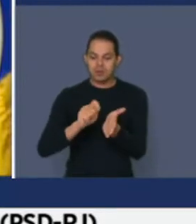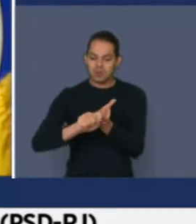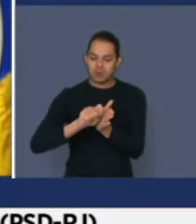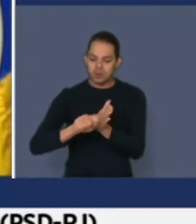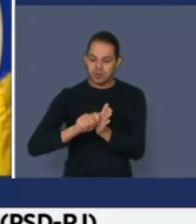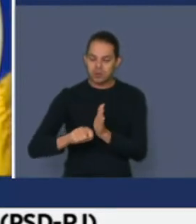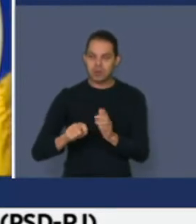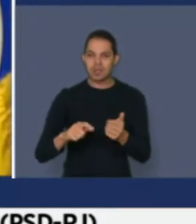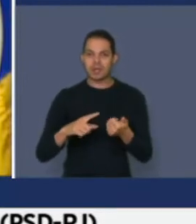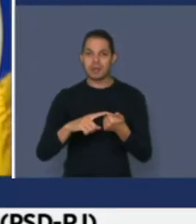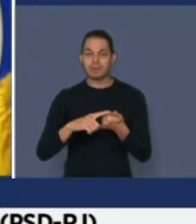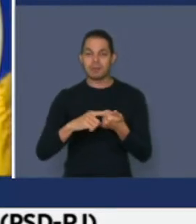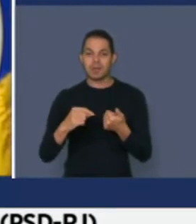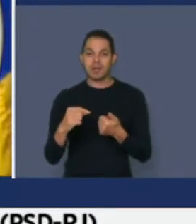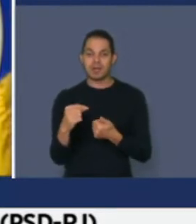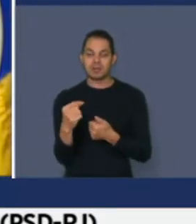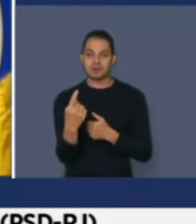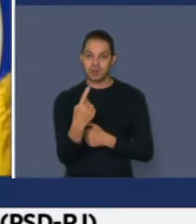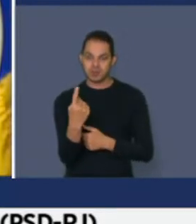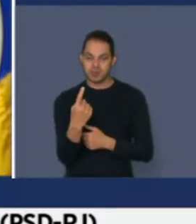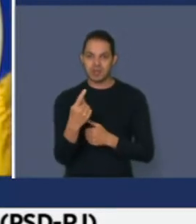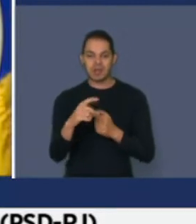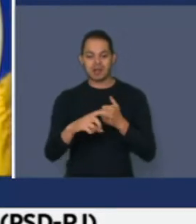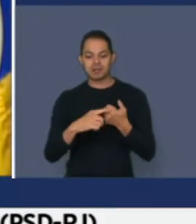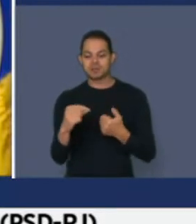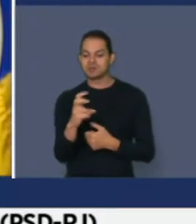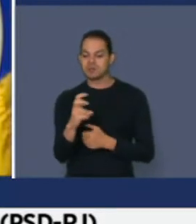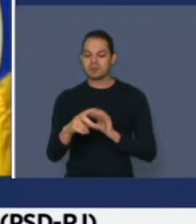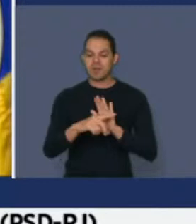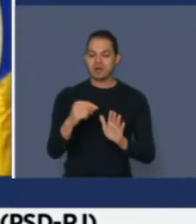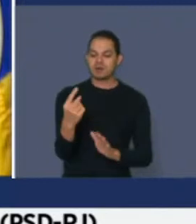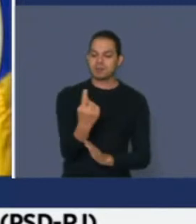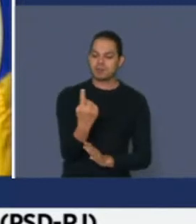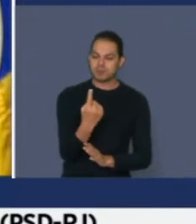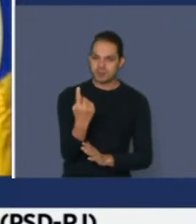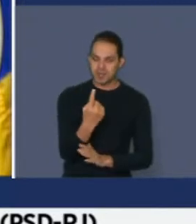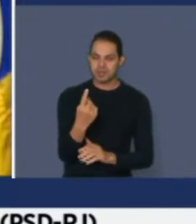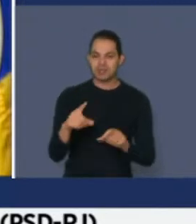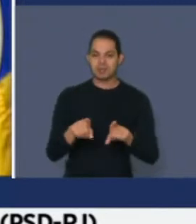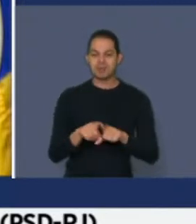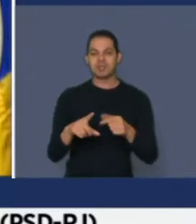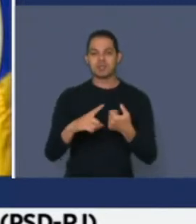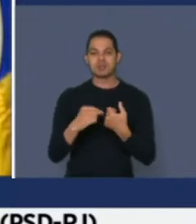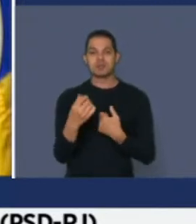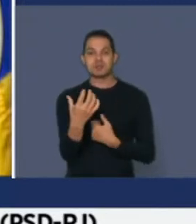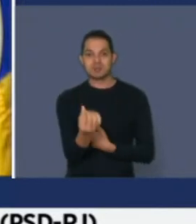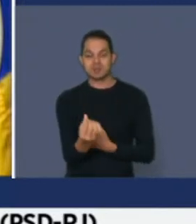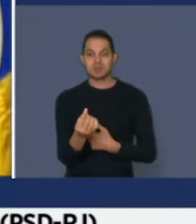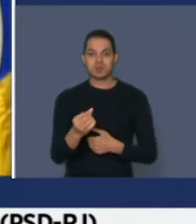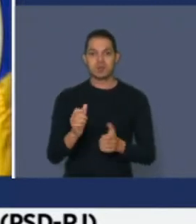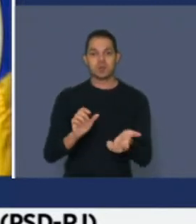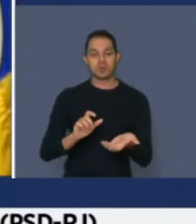artigo 55 e do inciso 6º do artigo 4º do Código de Ética. Do falseamento da